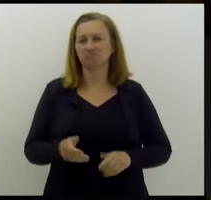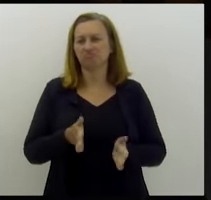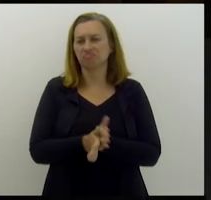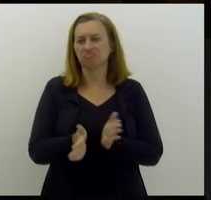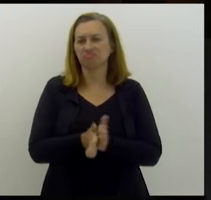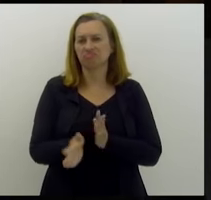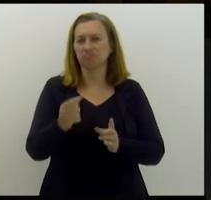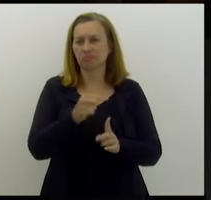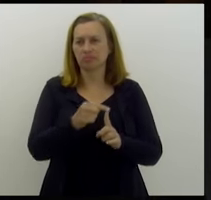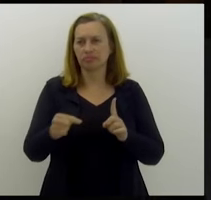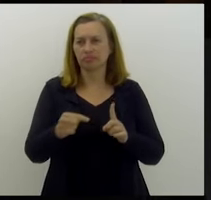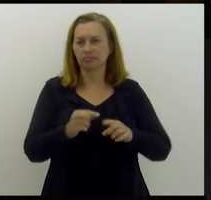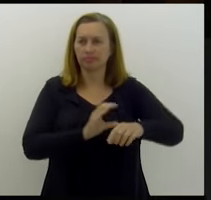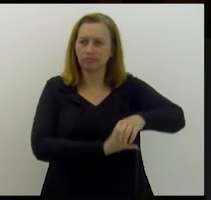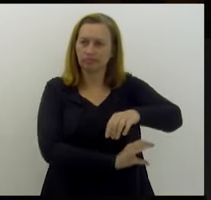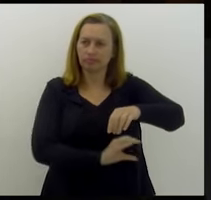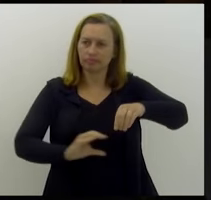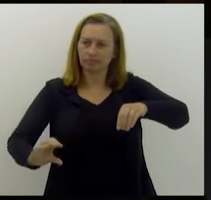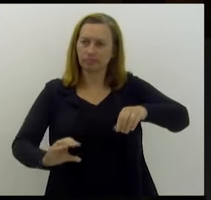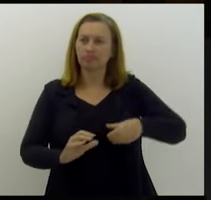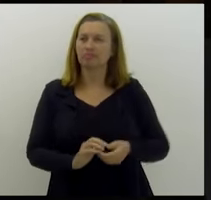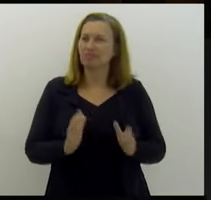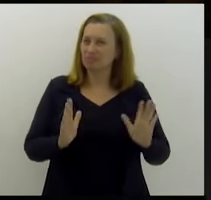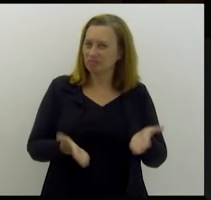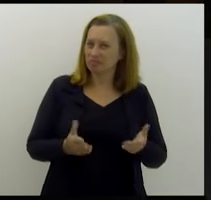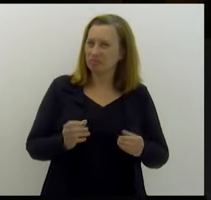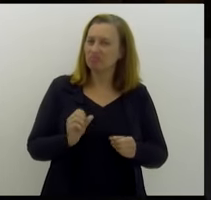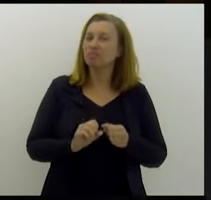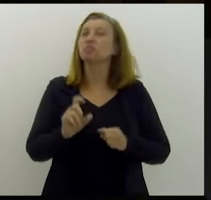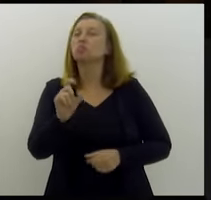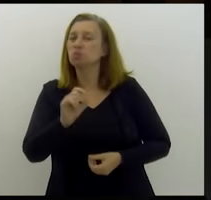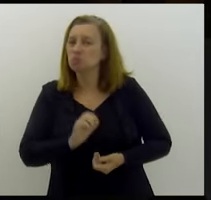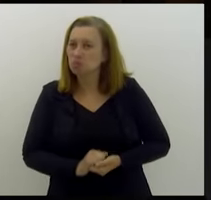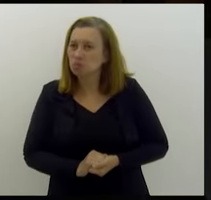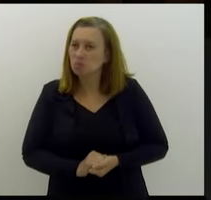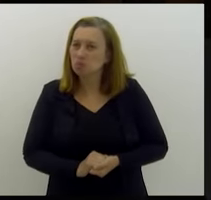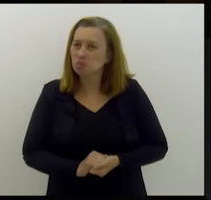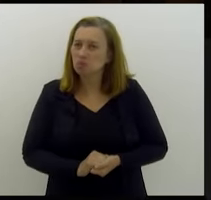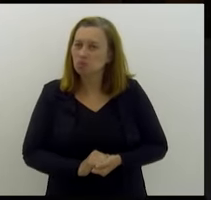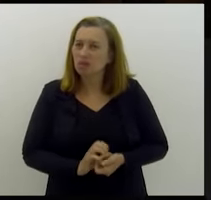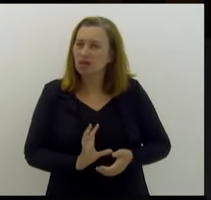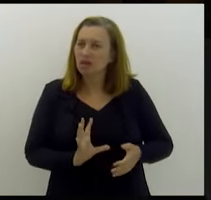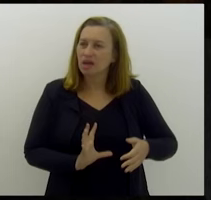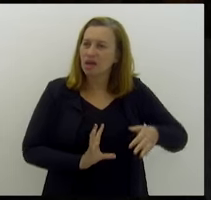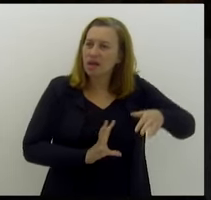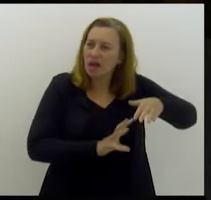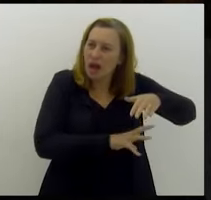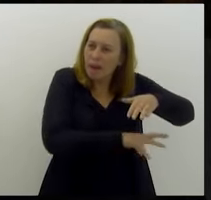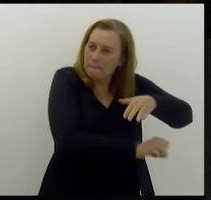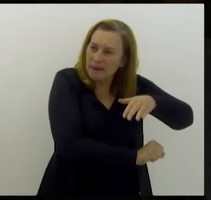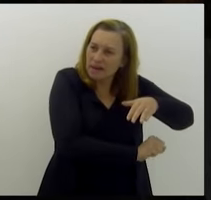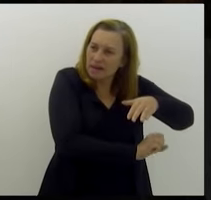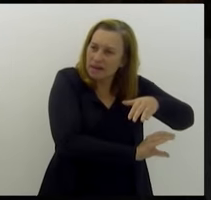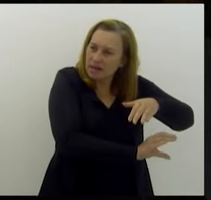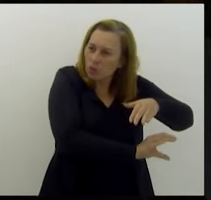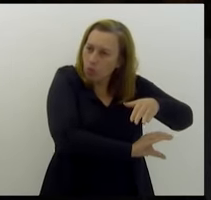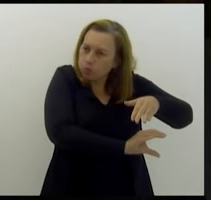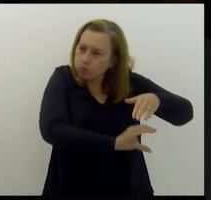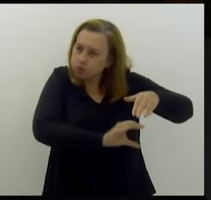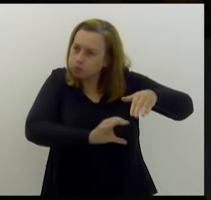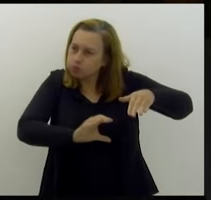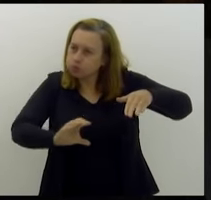Metade dos recursos desse fundo e agora ele quer fazer o quê quer sequestrar os recursos desse fundo para